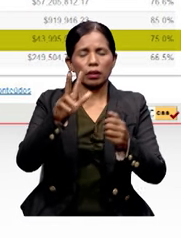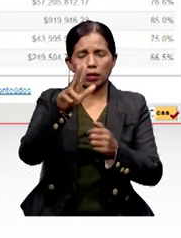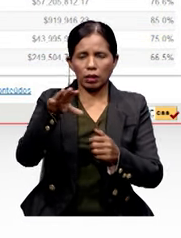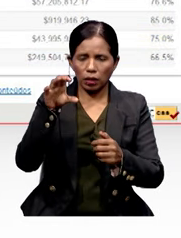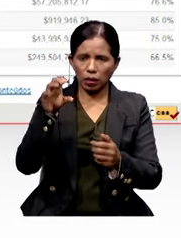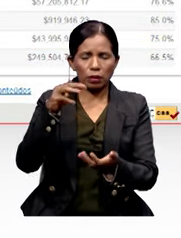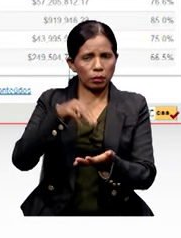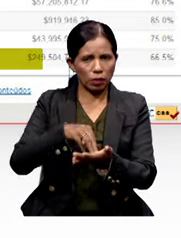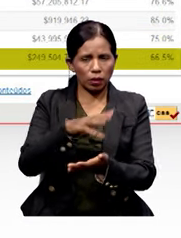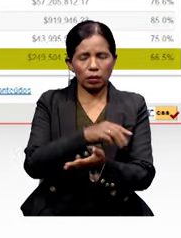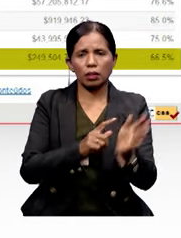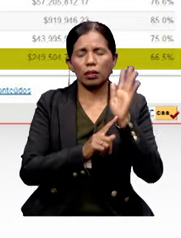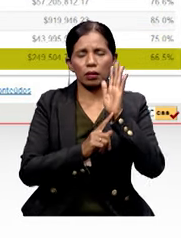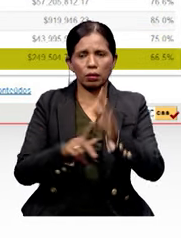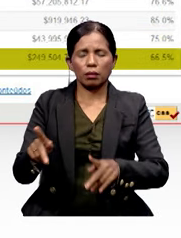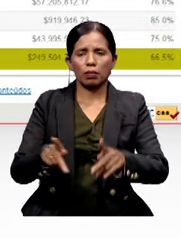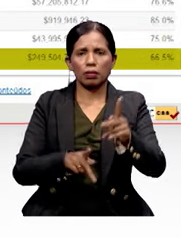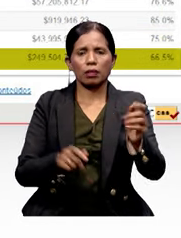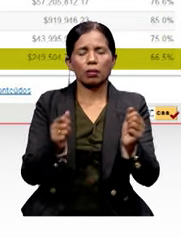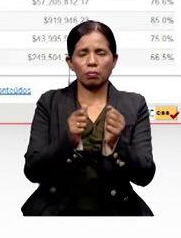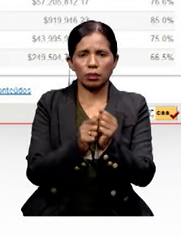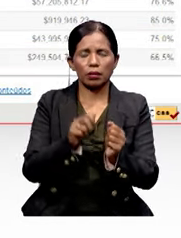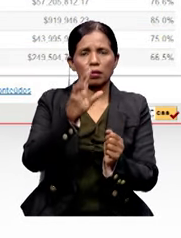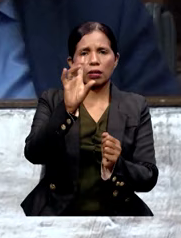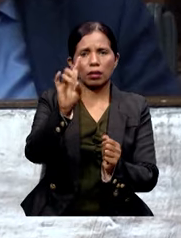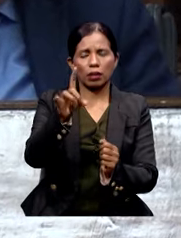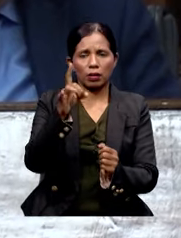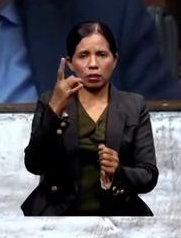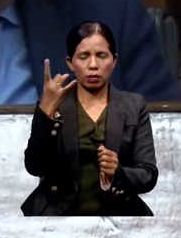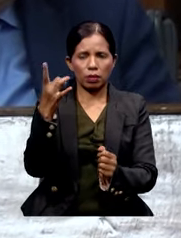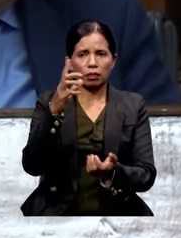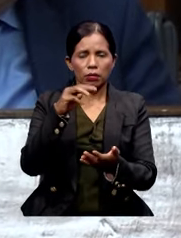no transferência pública Tocon Atos Tolu Resin.